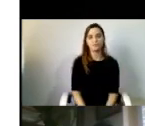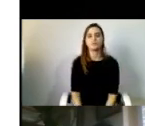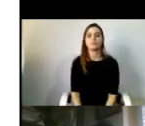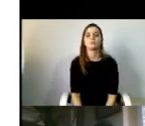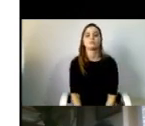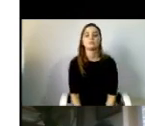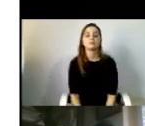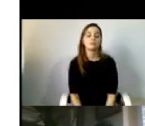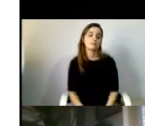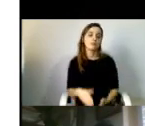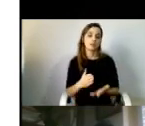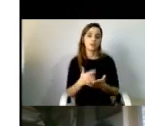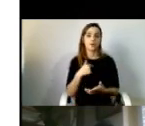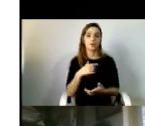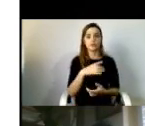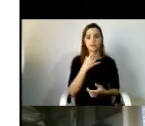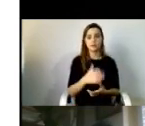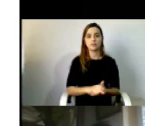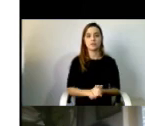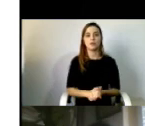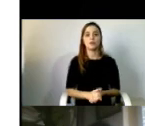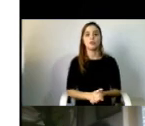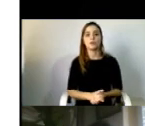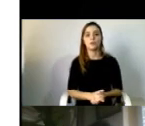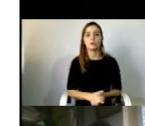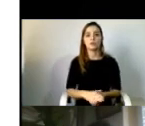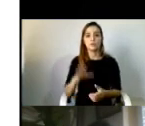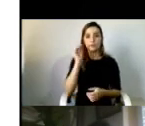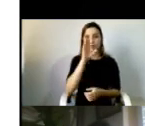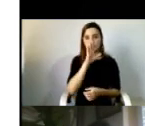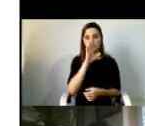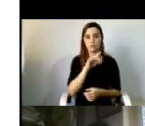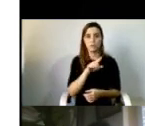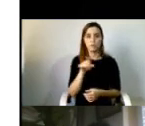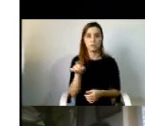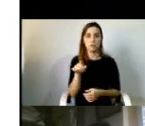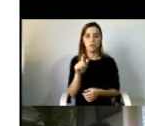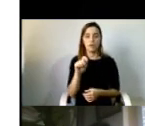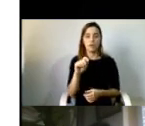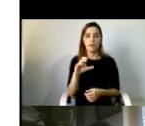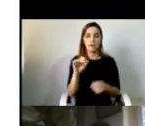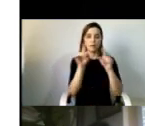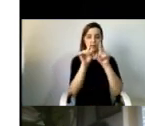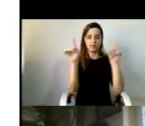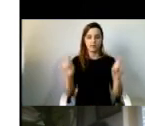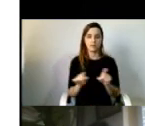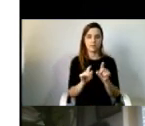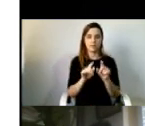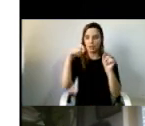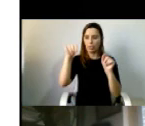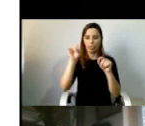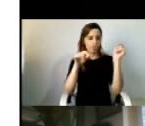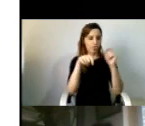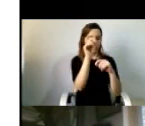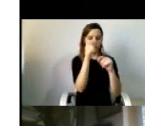E era isto que vos queria trazer. Eu não sei se na vossa, queria só dizer, não sei se na vossa ecrã também aparece, aparecem-me aqui uns riscos estranhíssimos